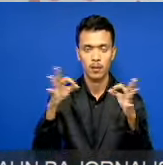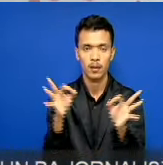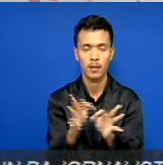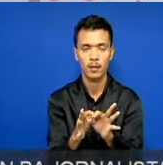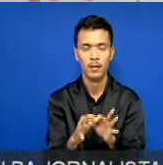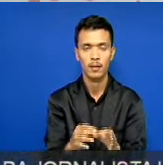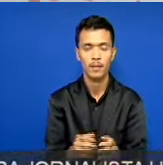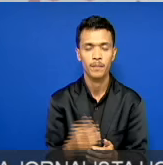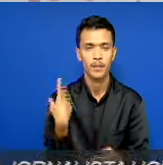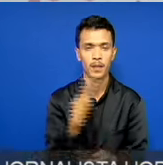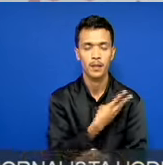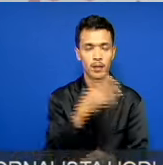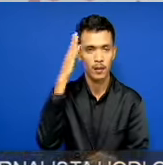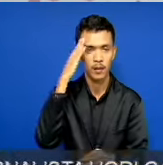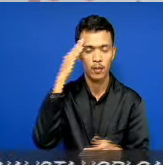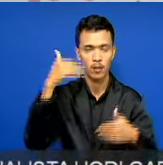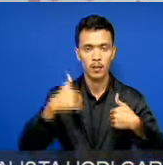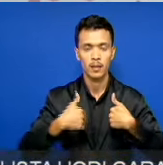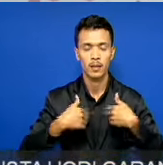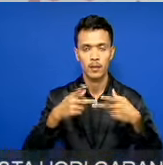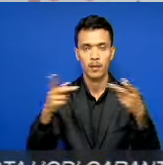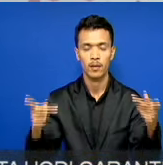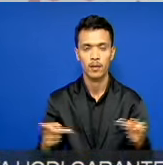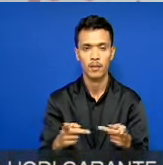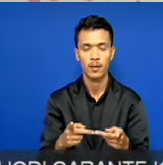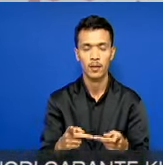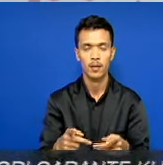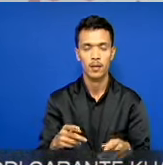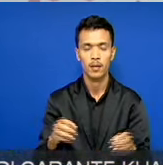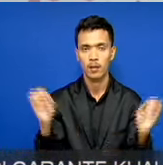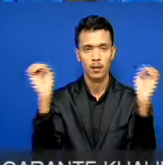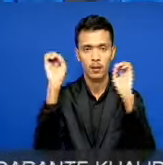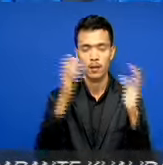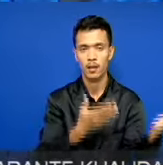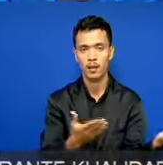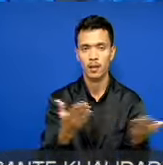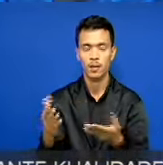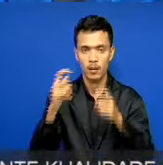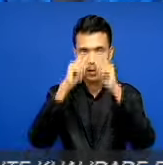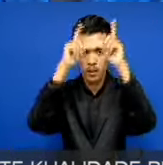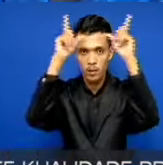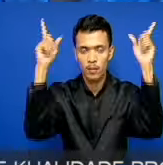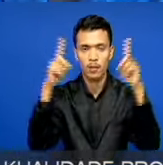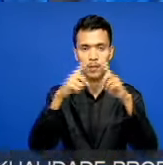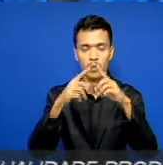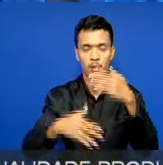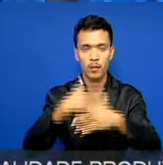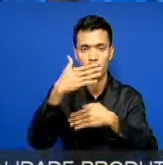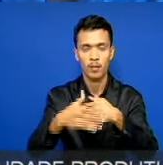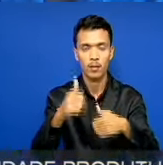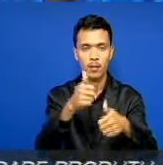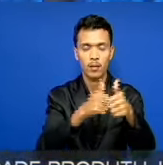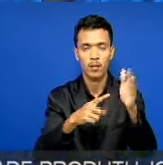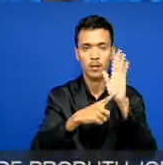seria se está não é medida que não faz tende força lá é força e está lá no Timor hoje. Tu e relatório chega Rússia tinha rihuida